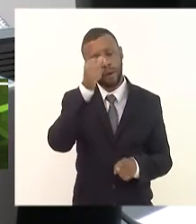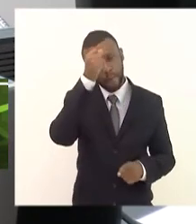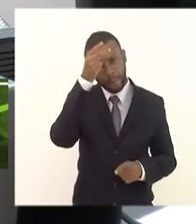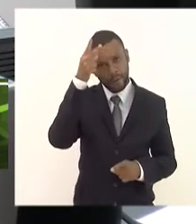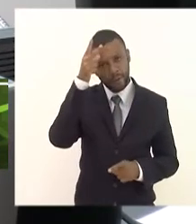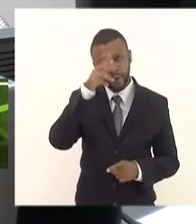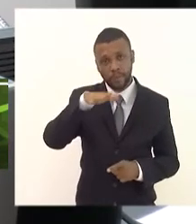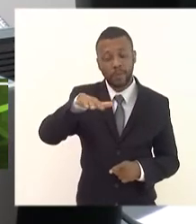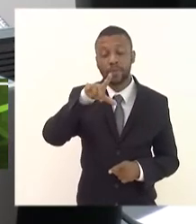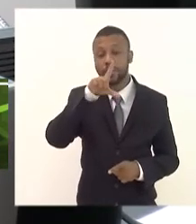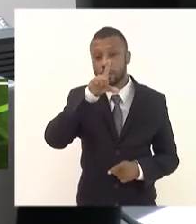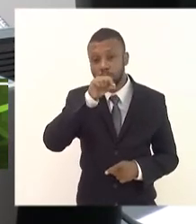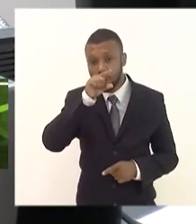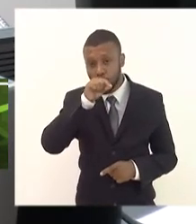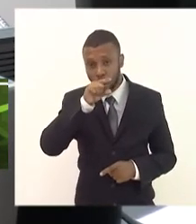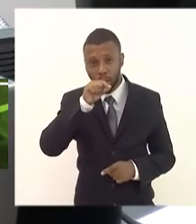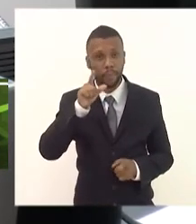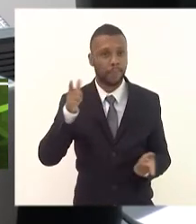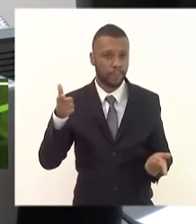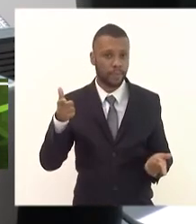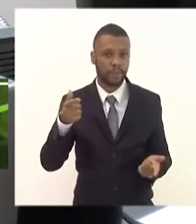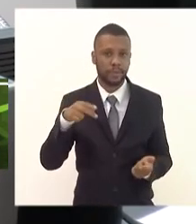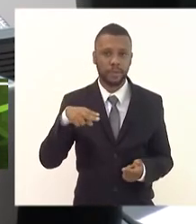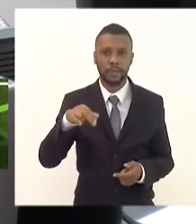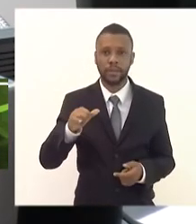de Nilópolis